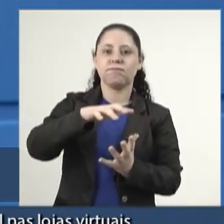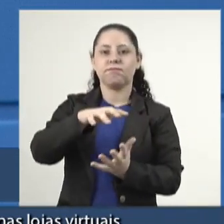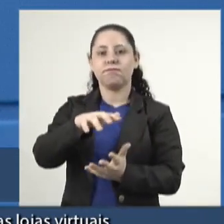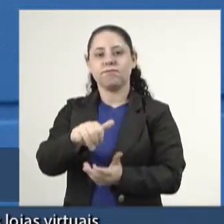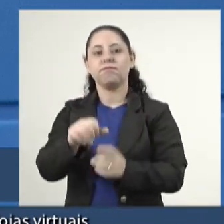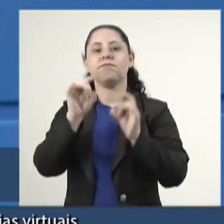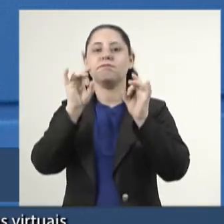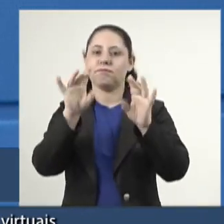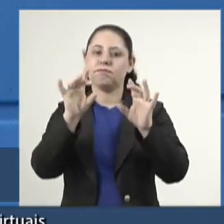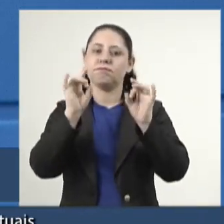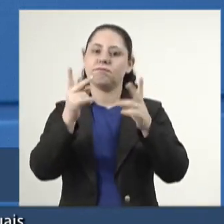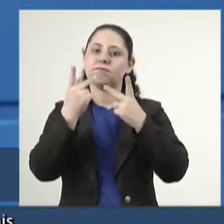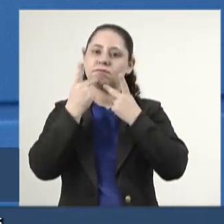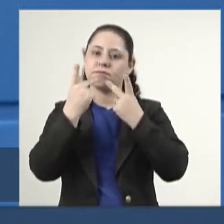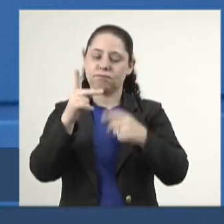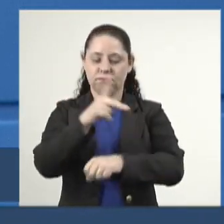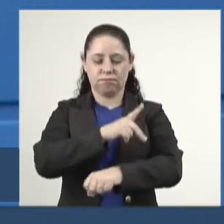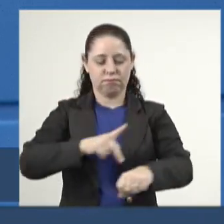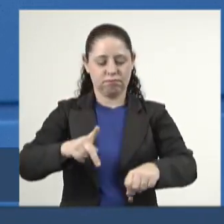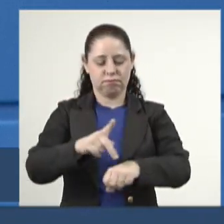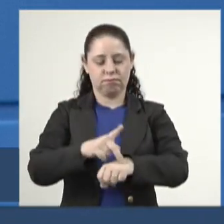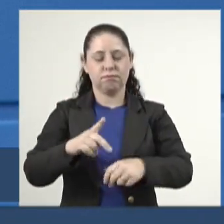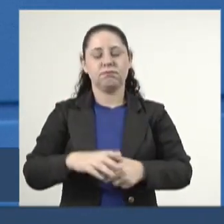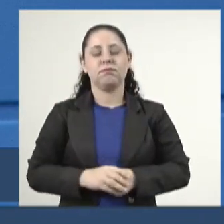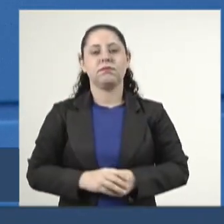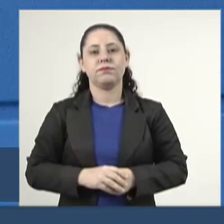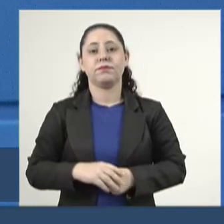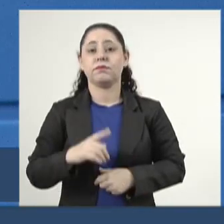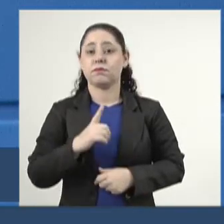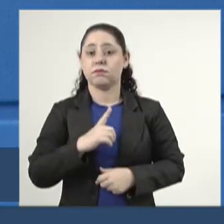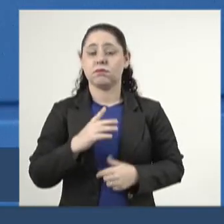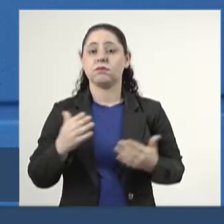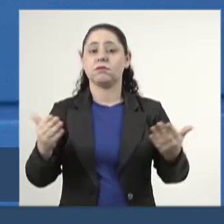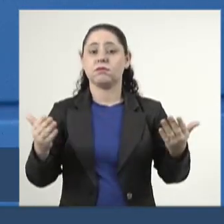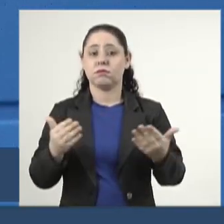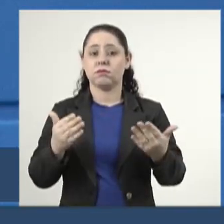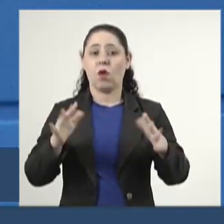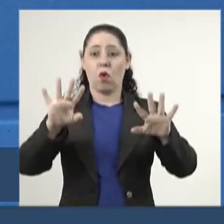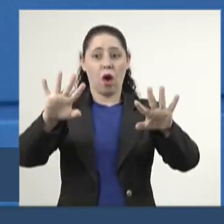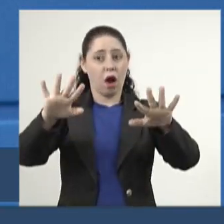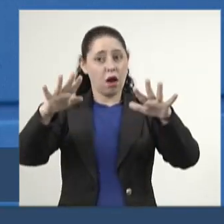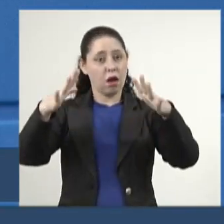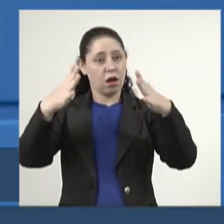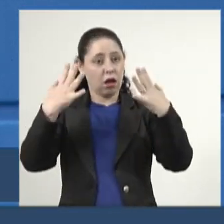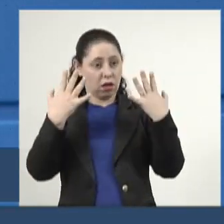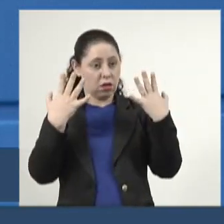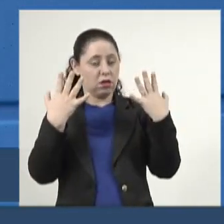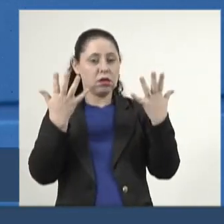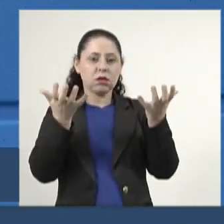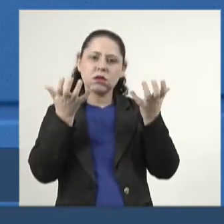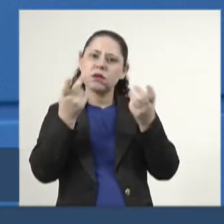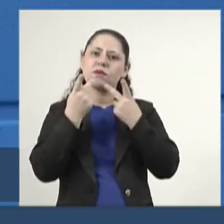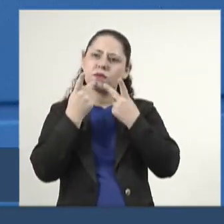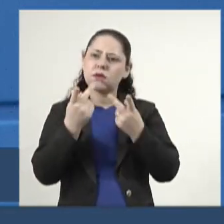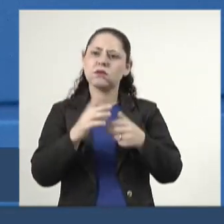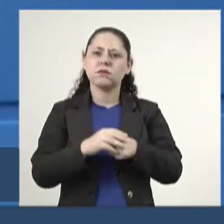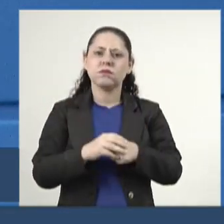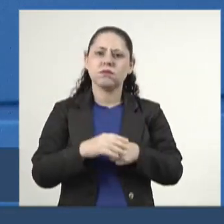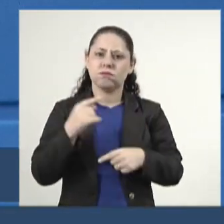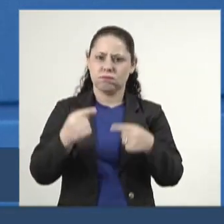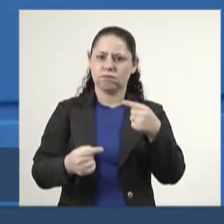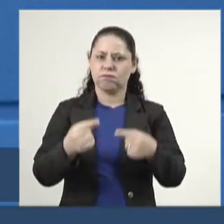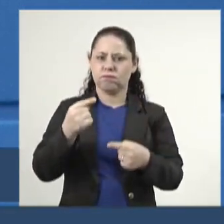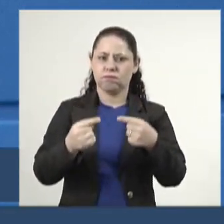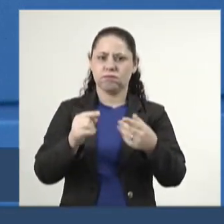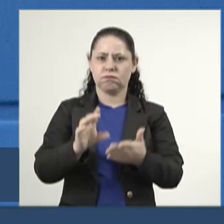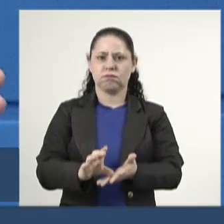modo especial, estou dizendo aqui do nosso país. E existe hoje, e eu quero chamar a atenção para isso, eu gostaria, inclusive, de discutir